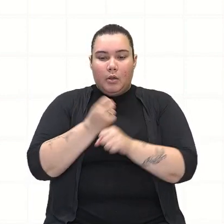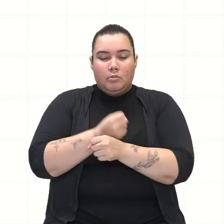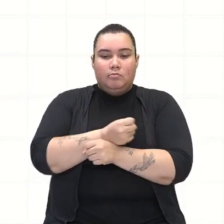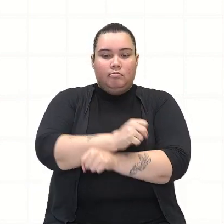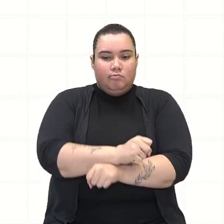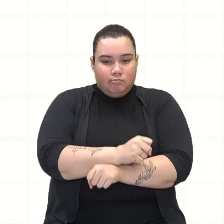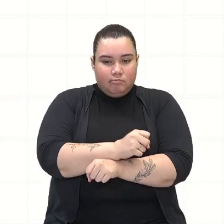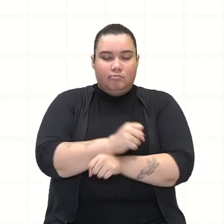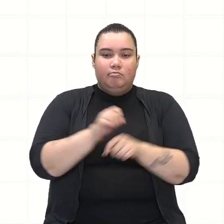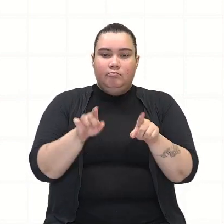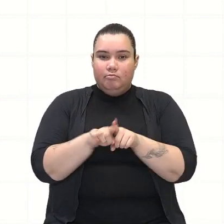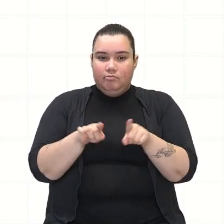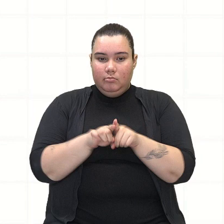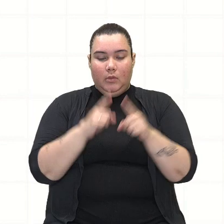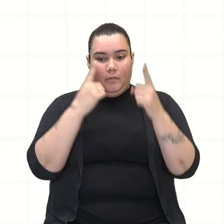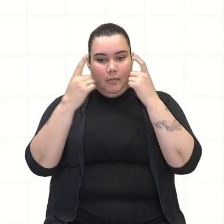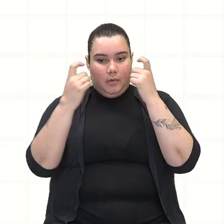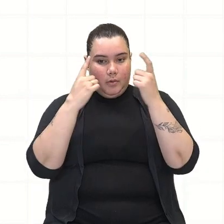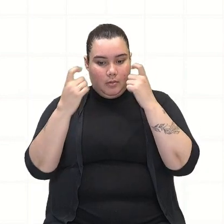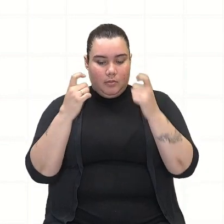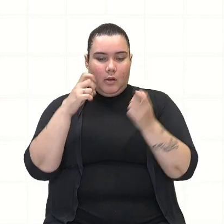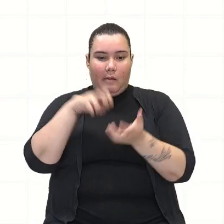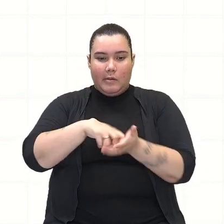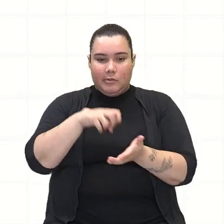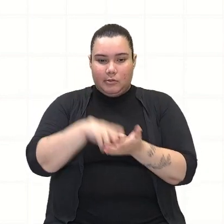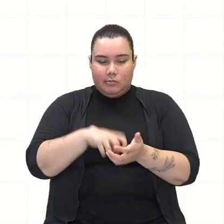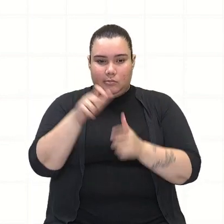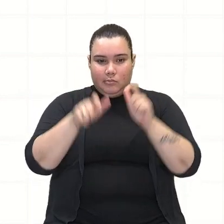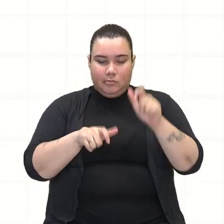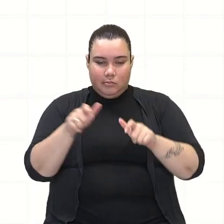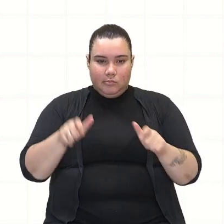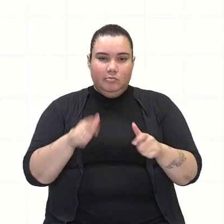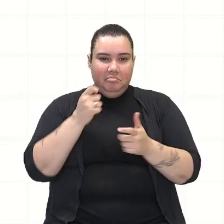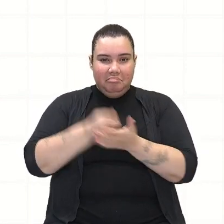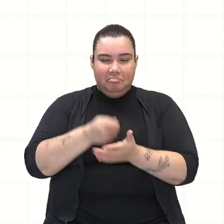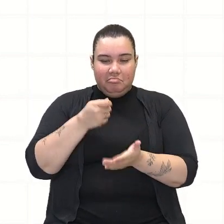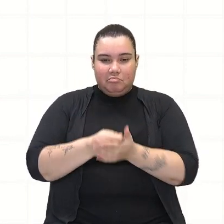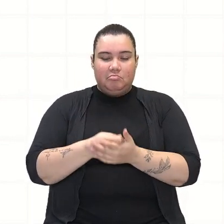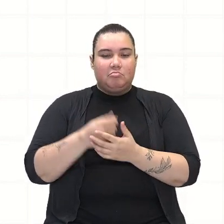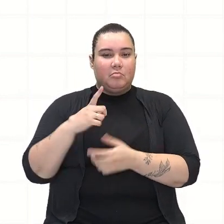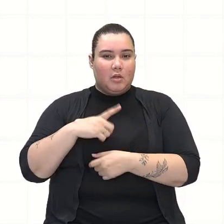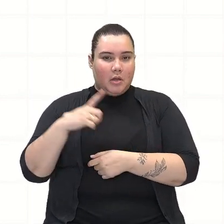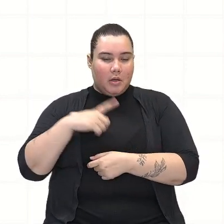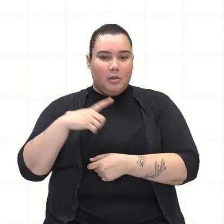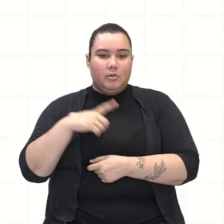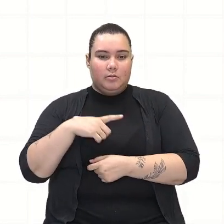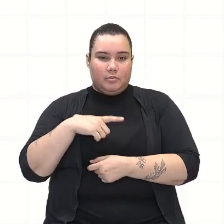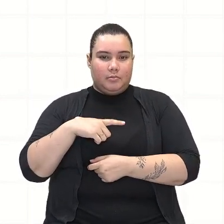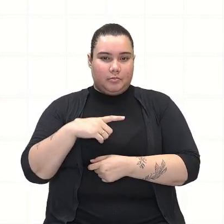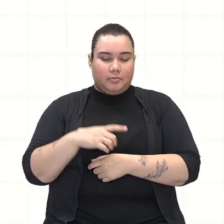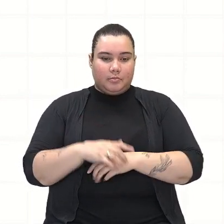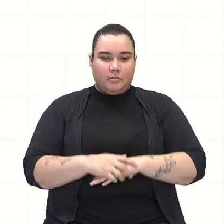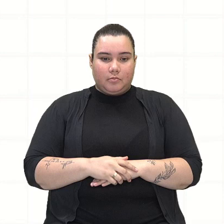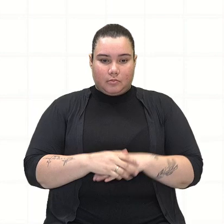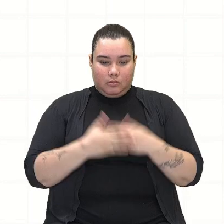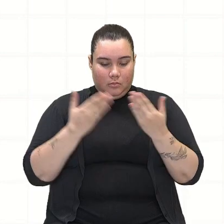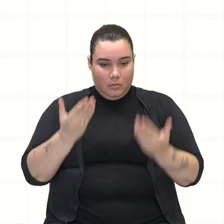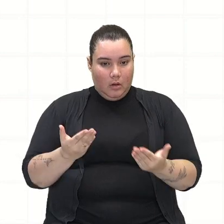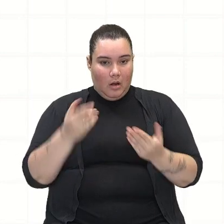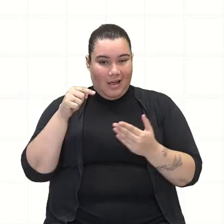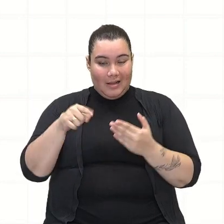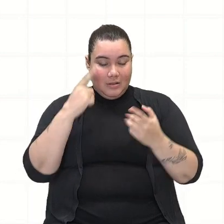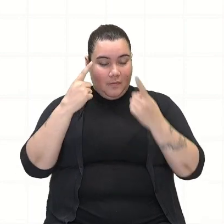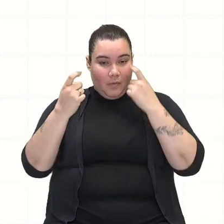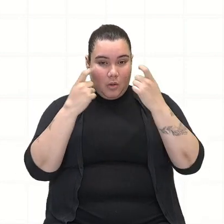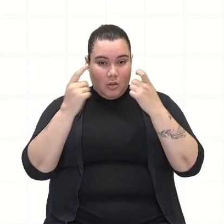escravidão, a questão da violência, dos castigos que eram empregados aos escravizados. Então, toda essa